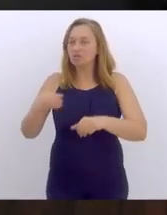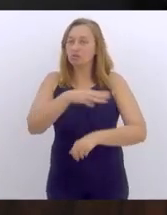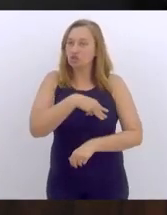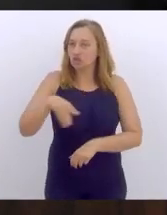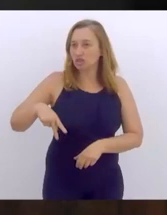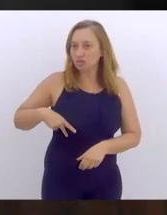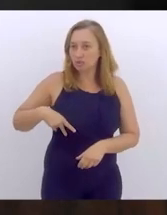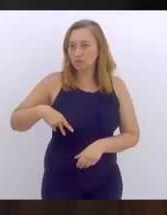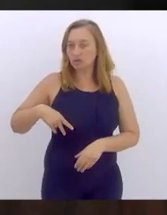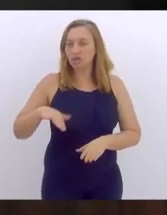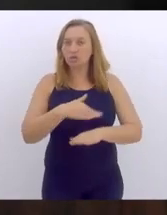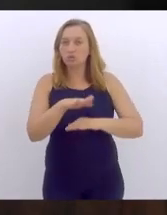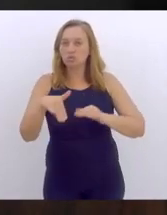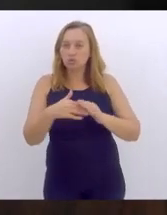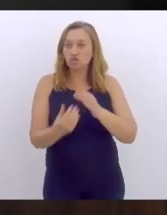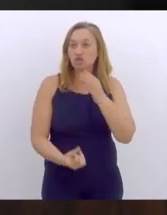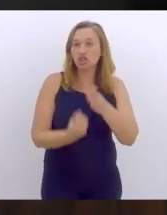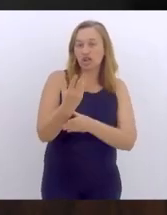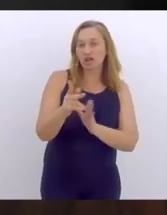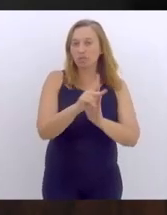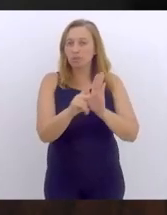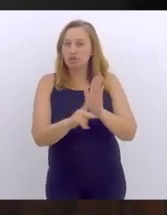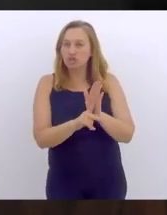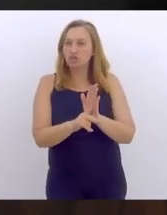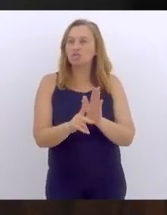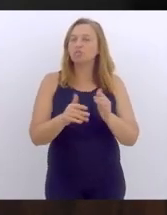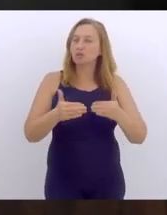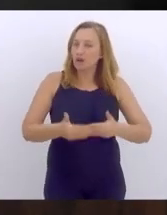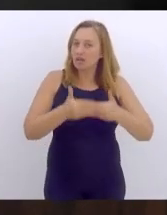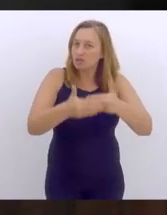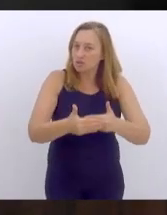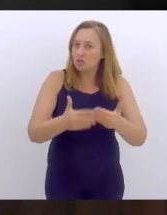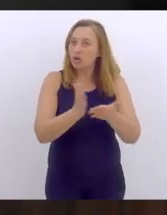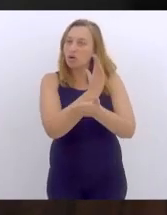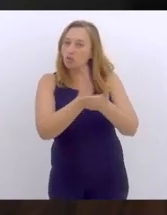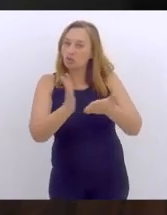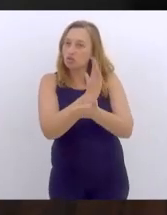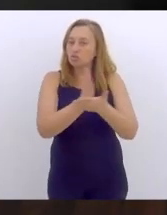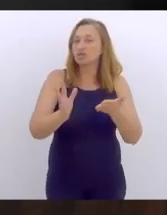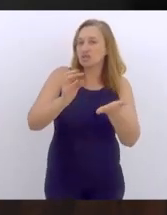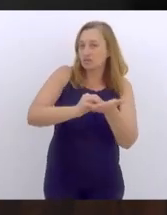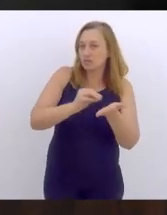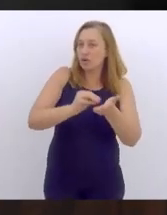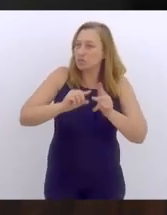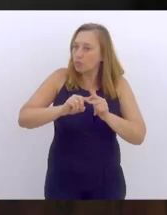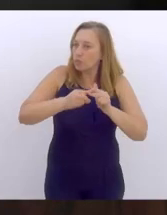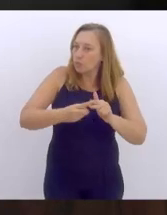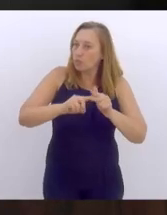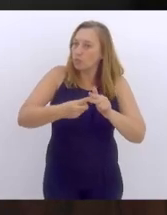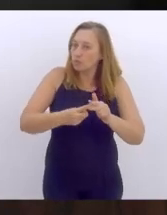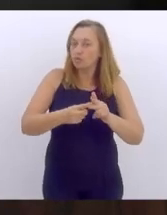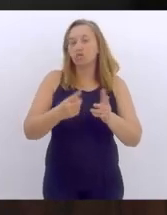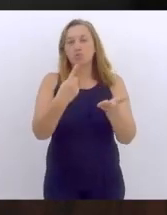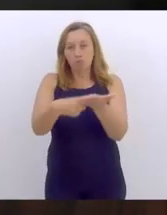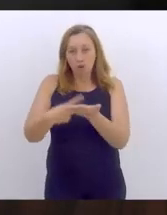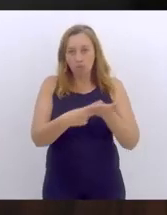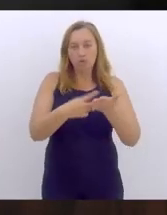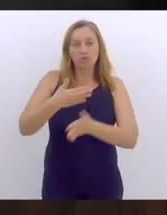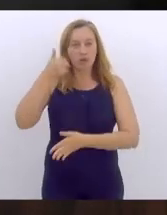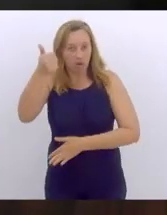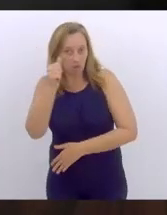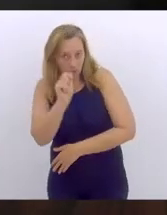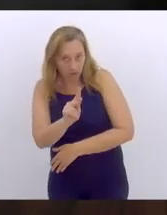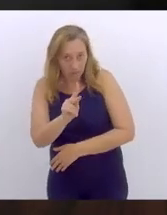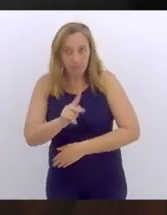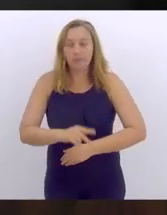Público, com os autores do projeto. Tem uma questão que a gente já avançou, mas tem outros pontos que a gente vai tentar chegar aqui a um consenso. Tá